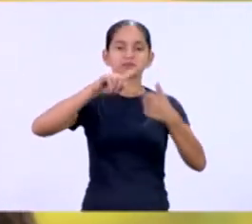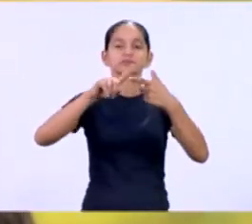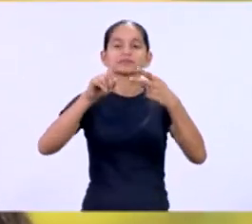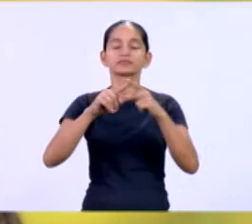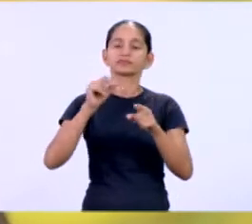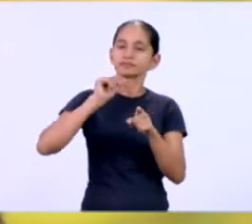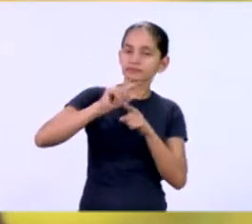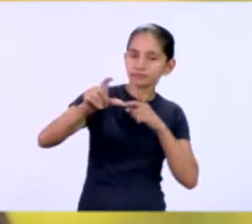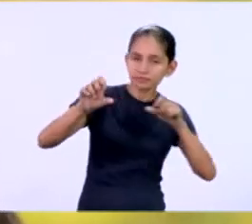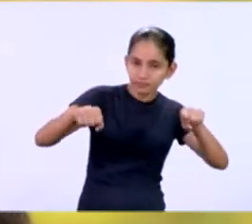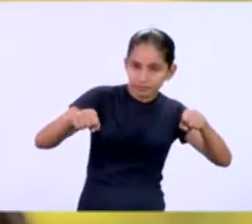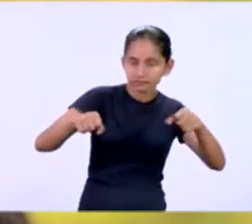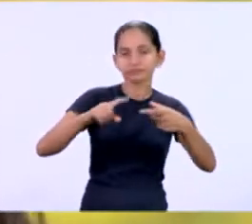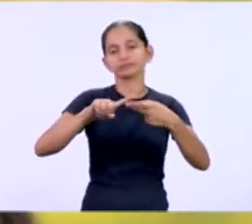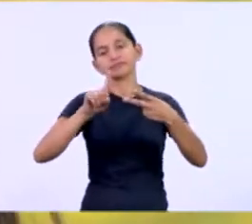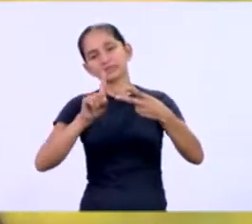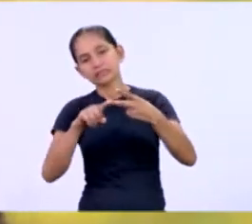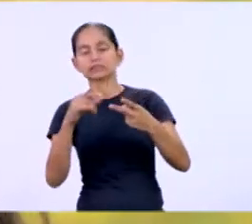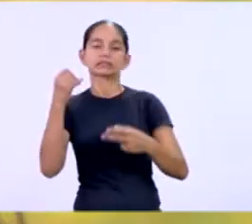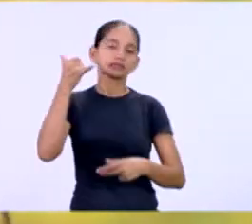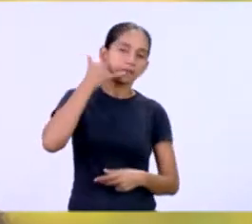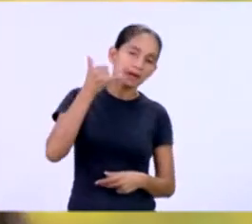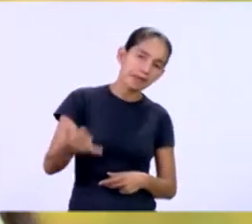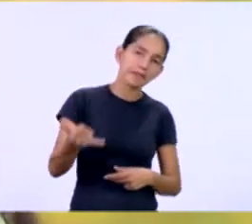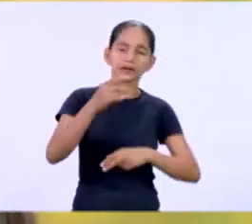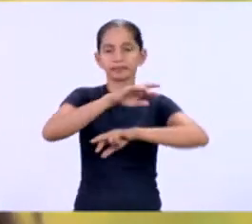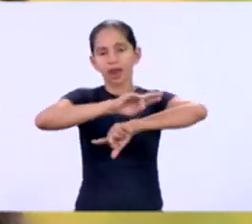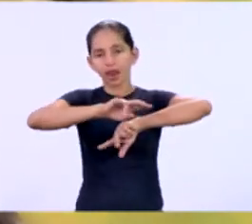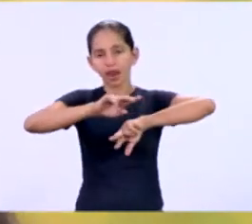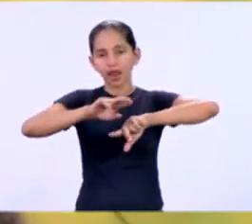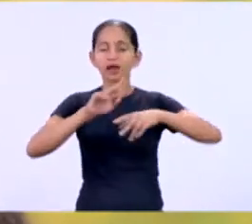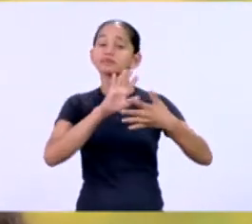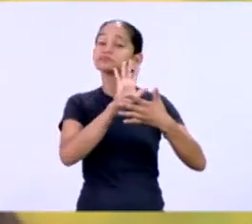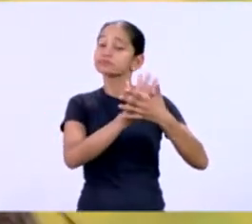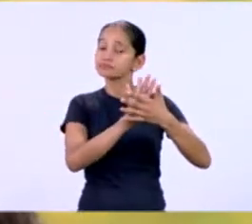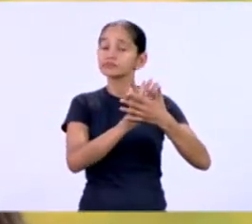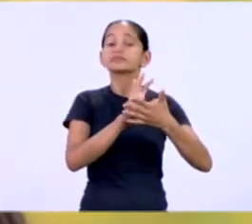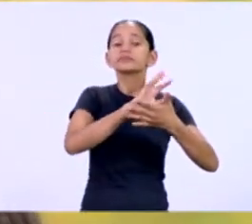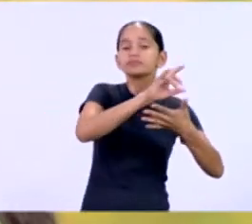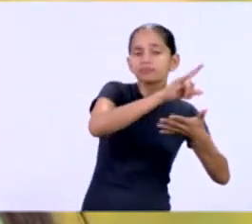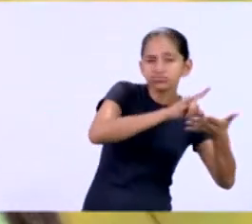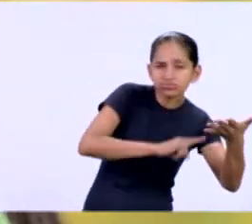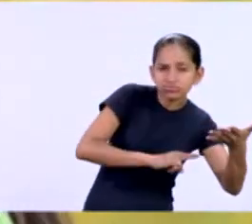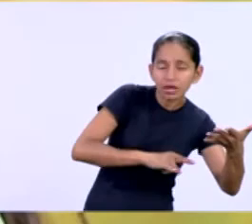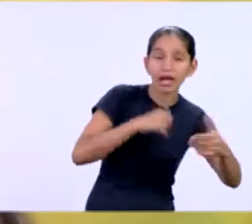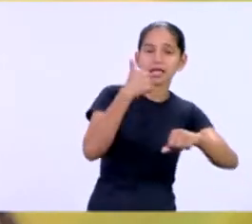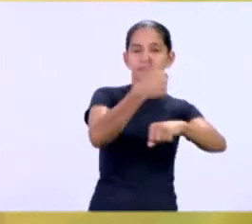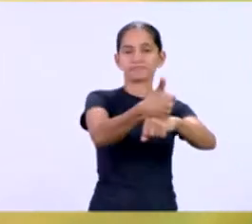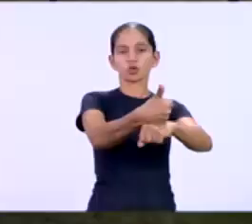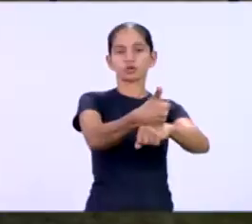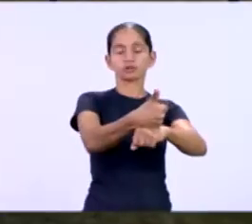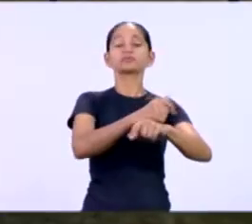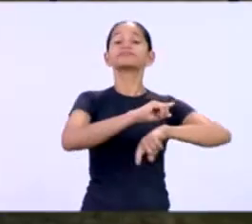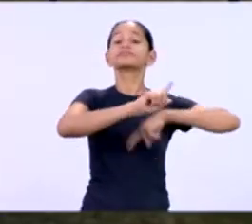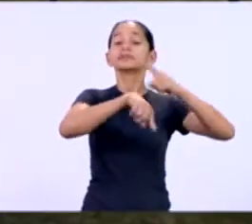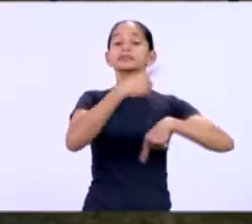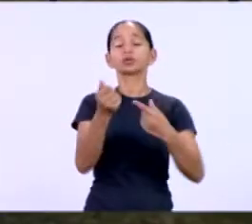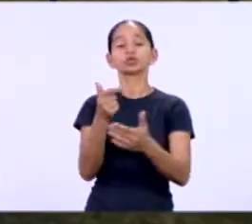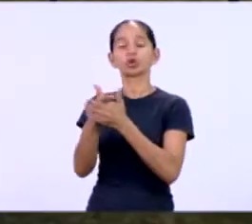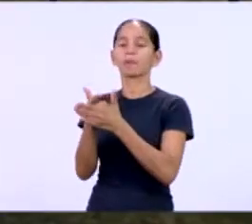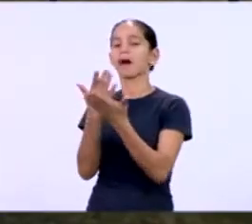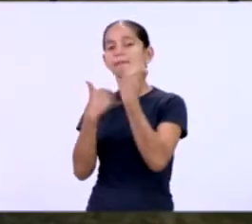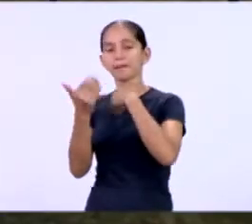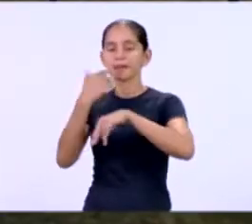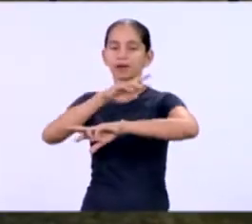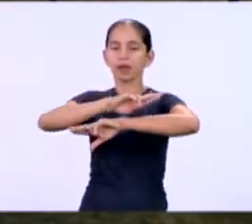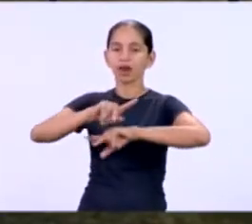moto, telefone, essas coisas. Depois eu vejo o que sobrou para mim fazer minha compra de casa. Então vai na base